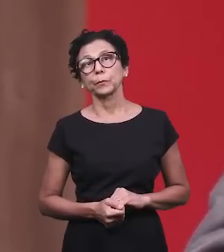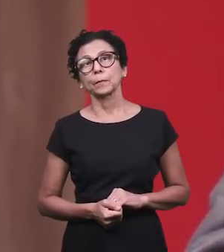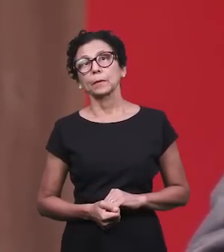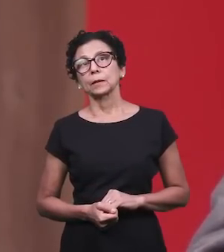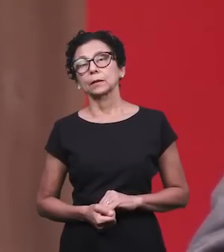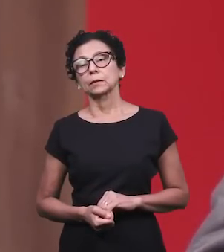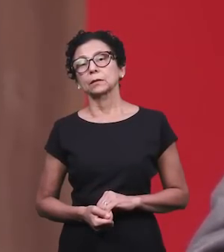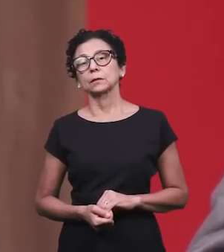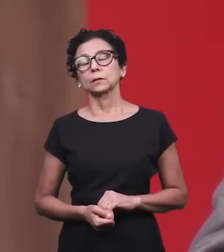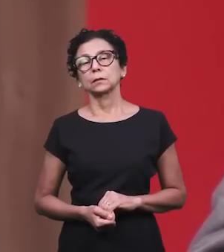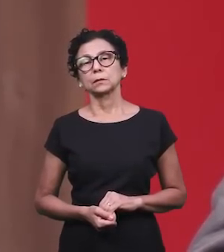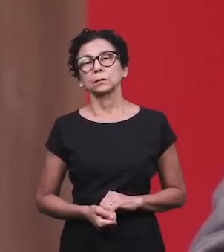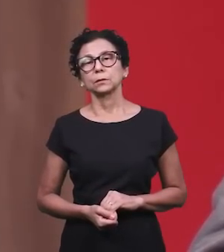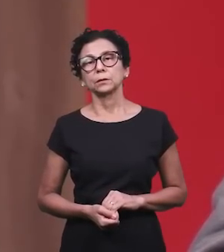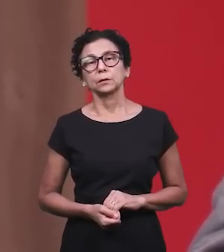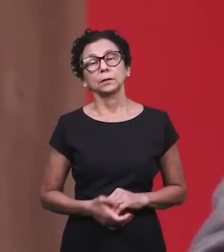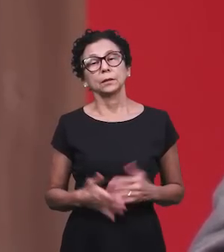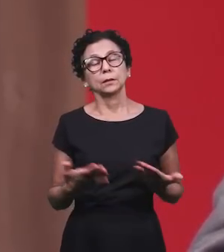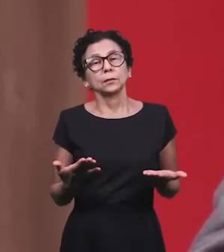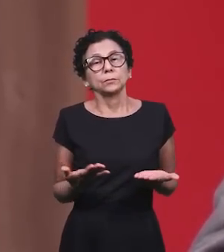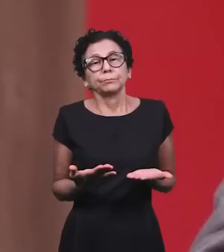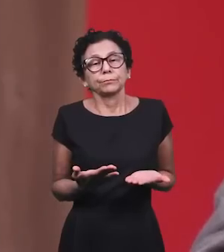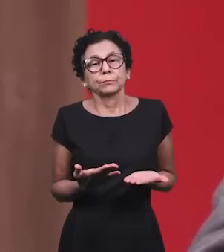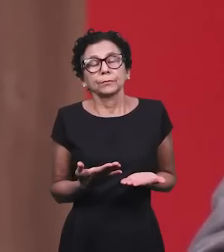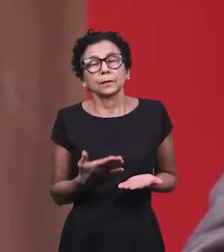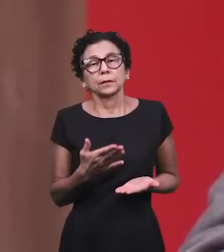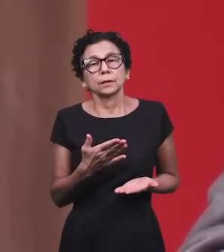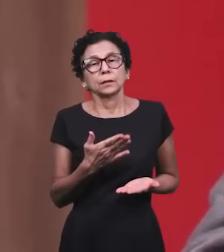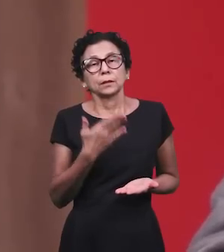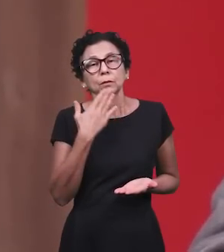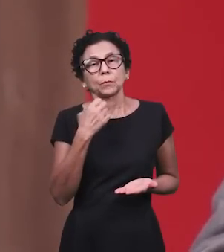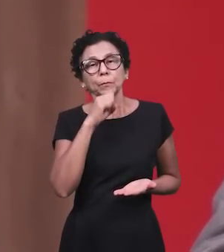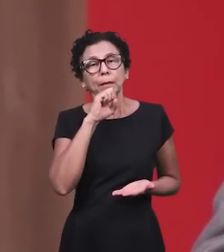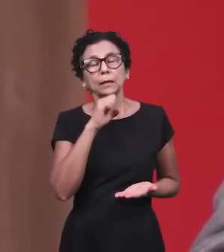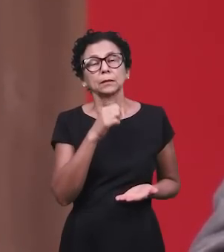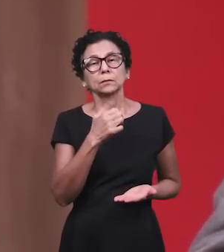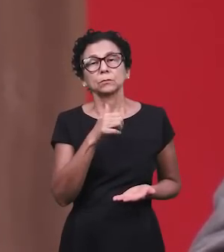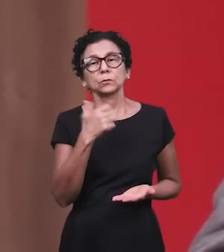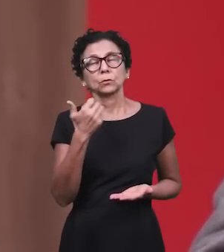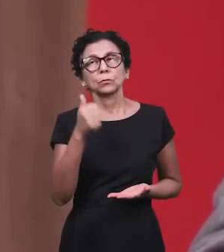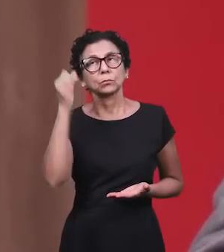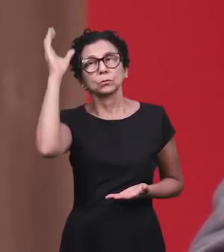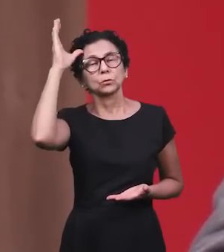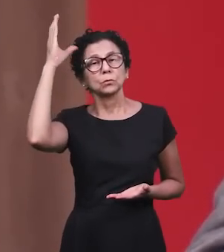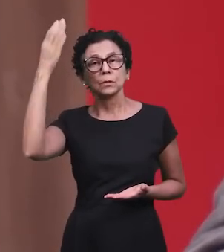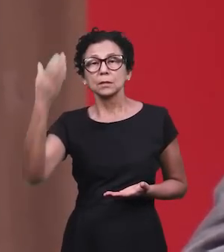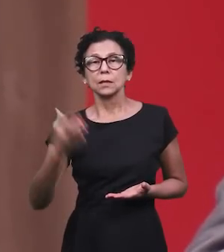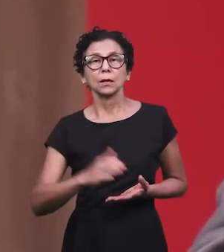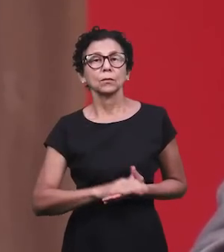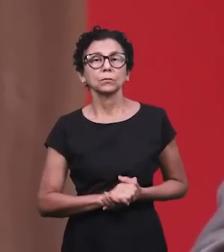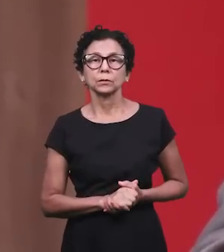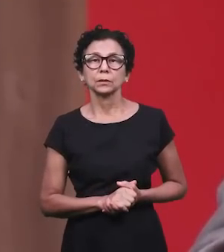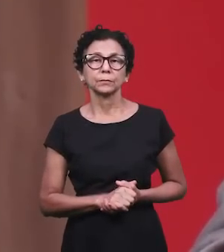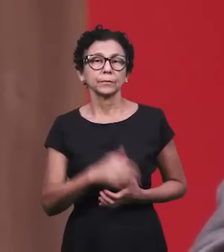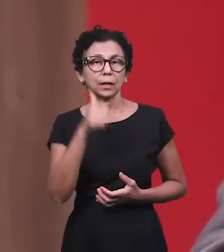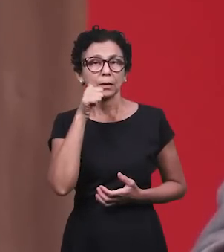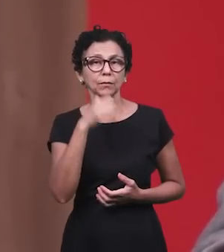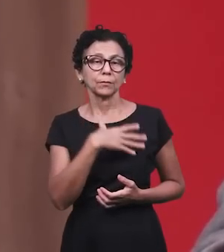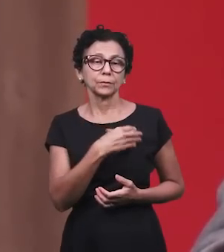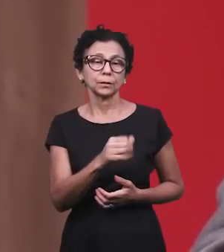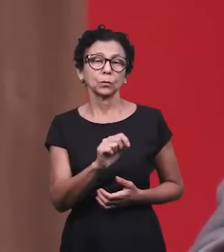né, resolvê-lo, né? E isso que você falou é importante,